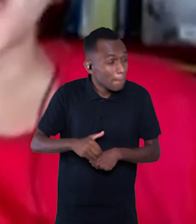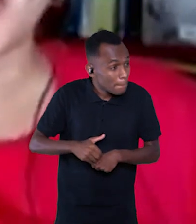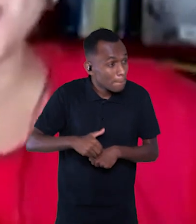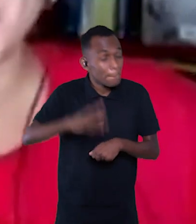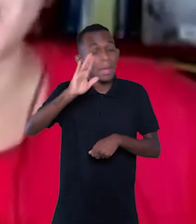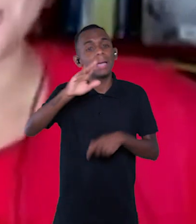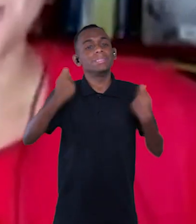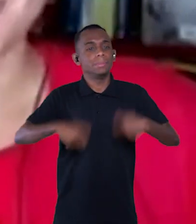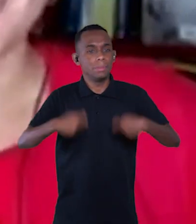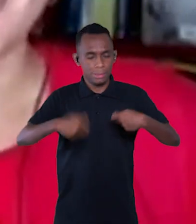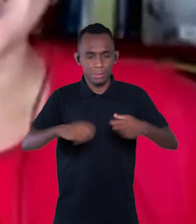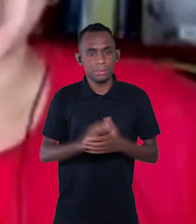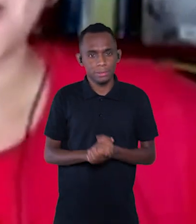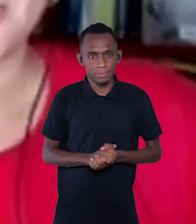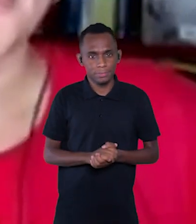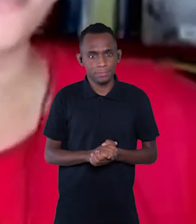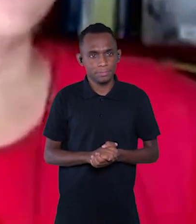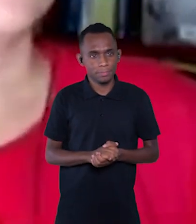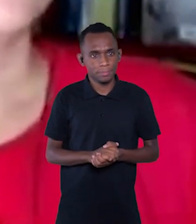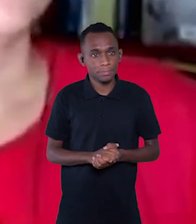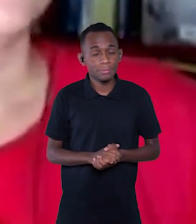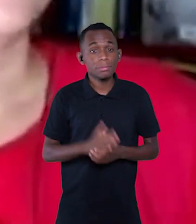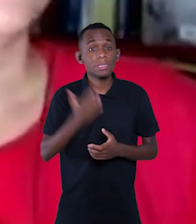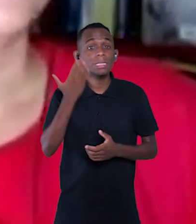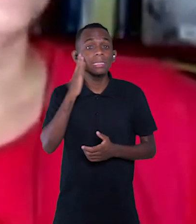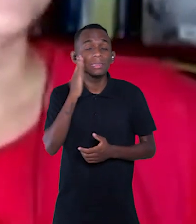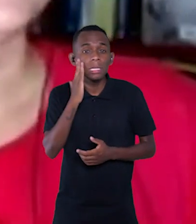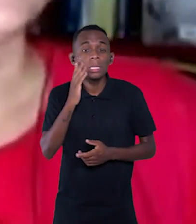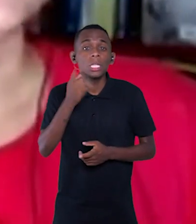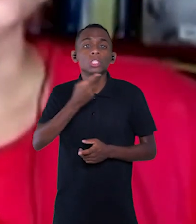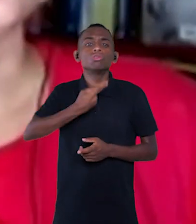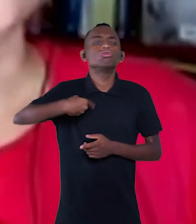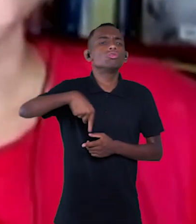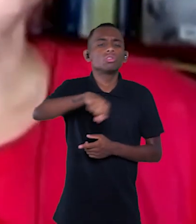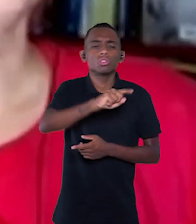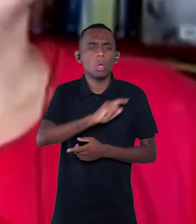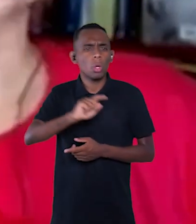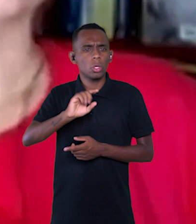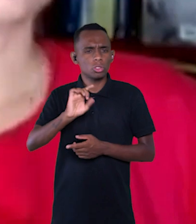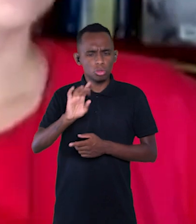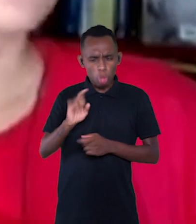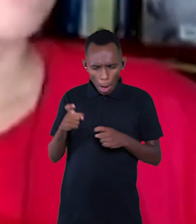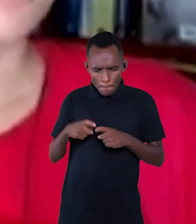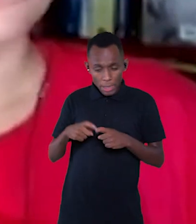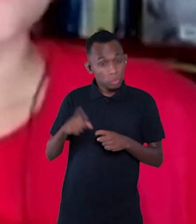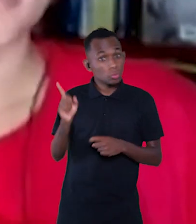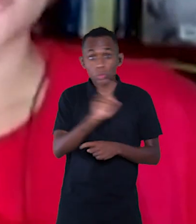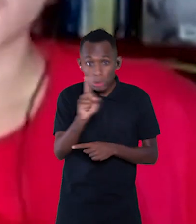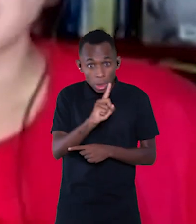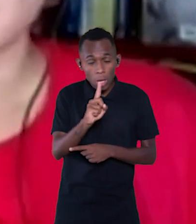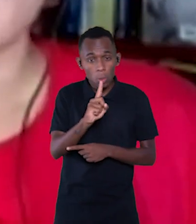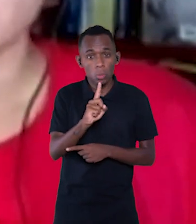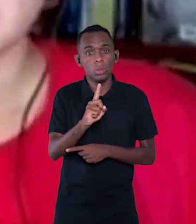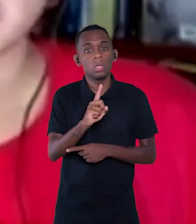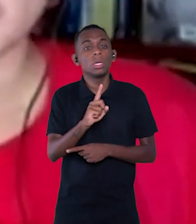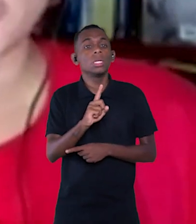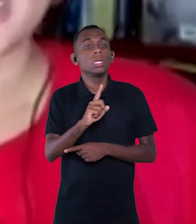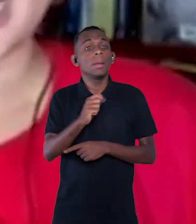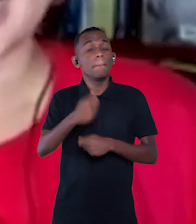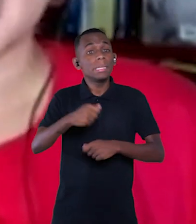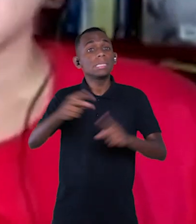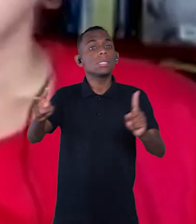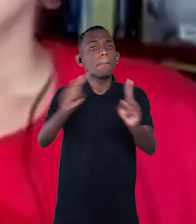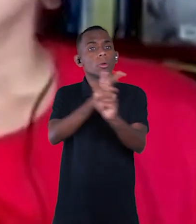estudar mais do que isso, sabe? E entender que a gente é muito mais do que somente médico, que a gente